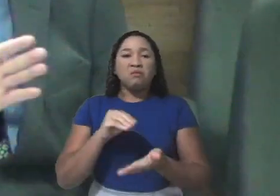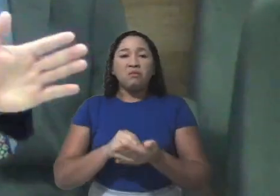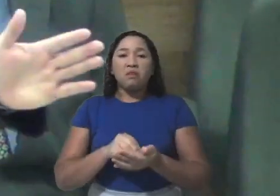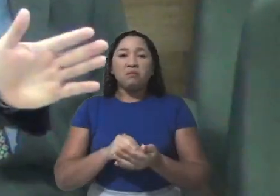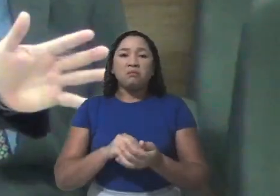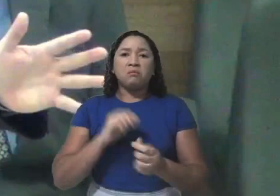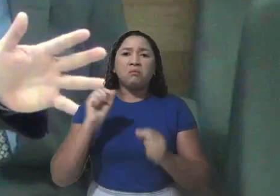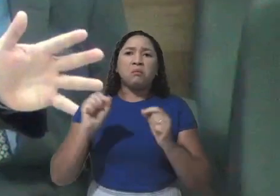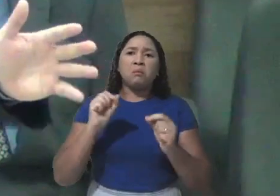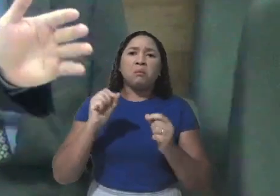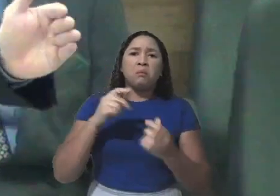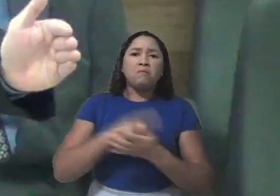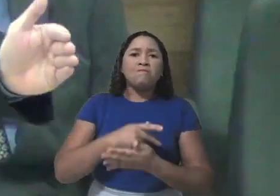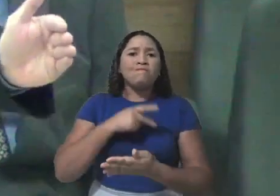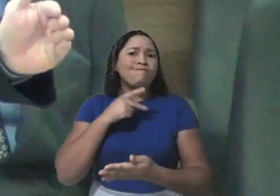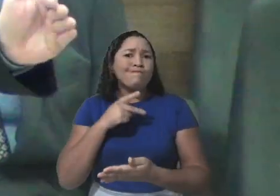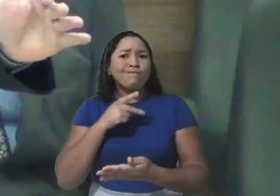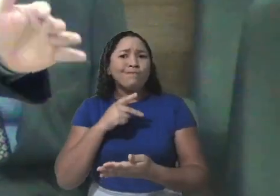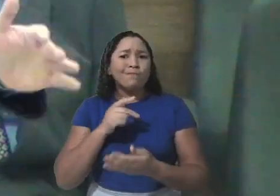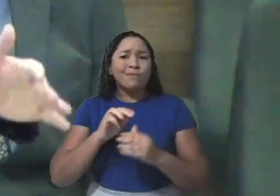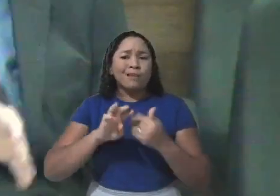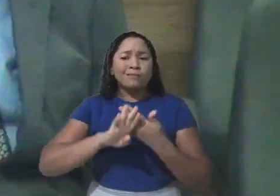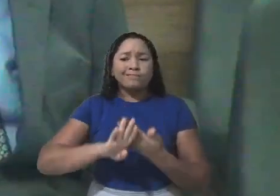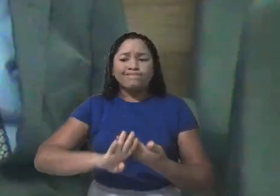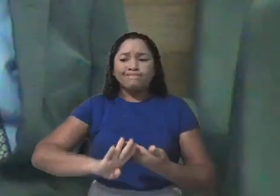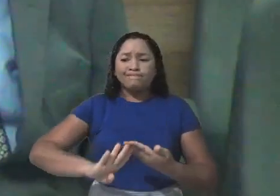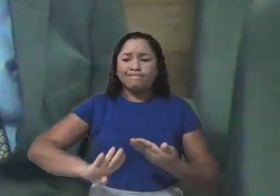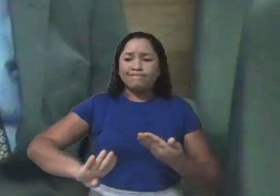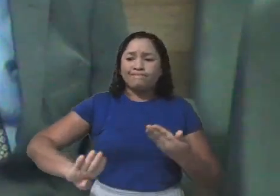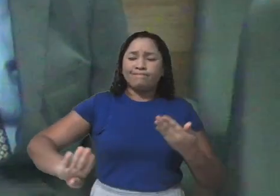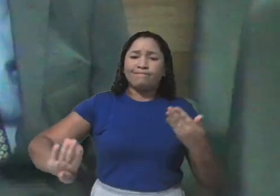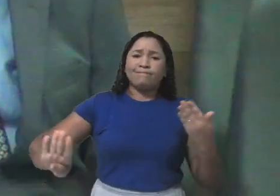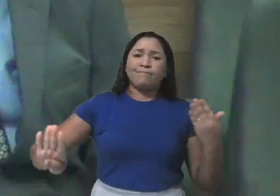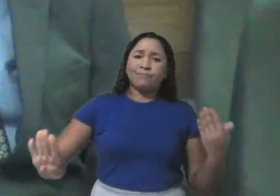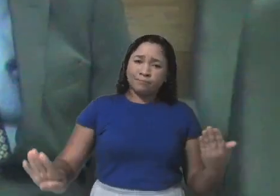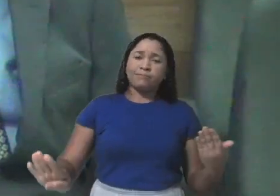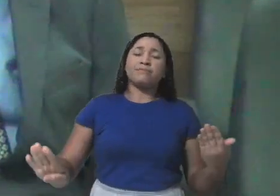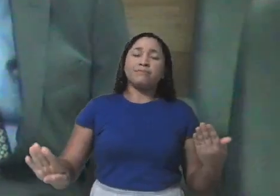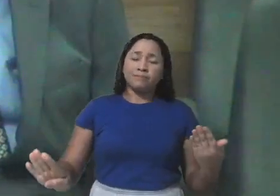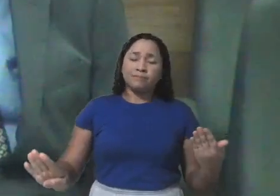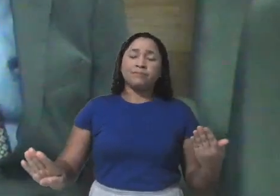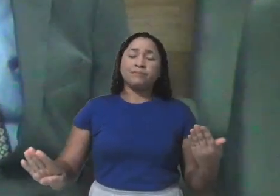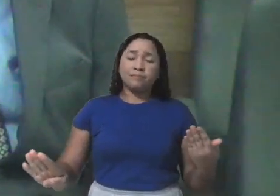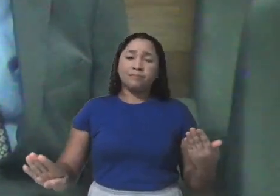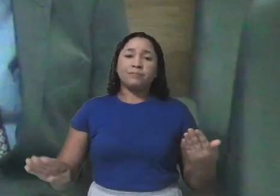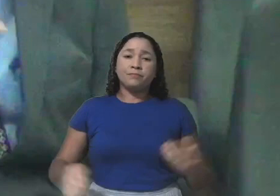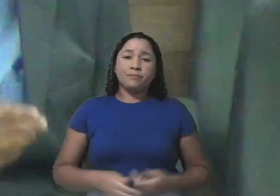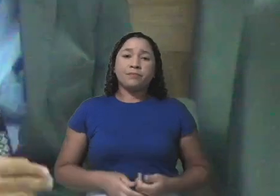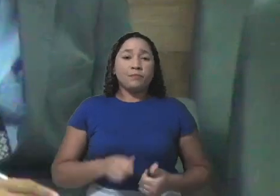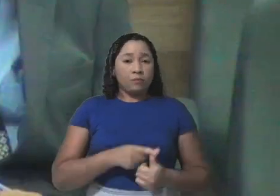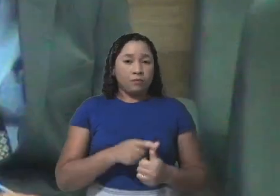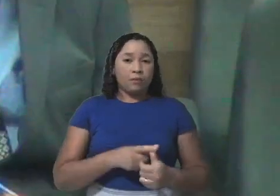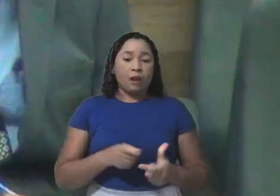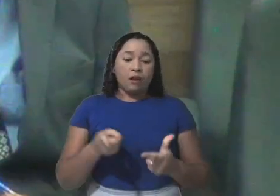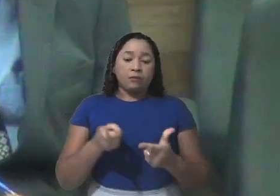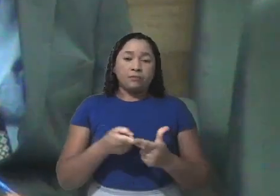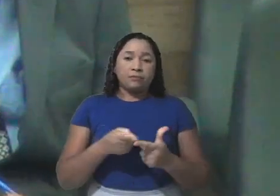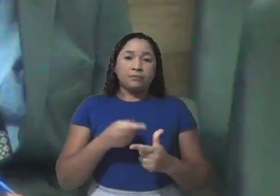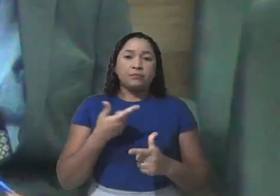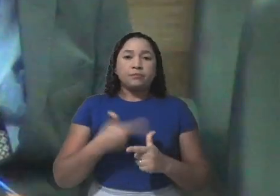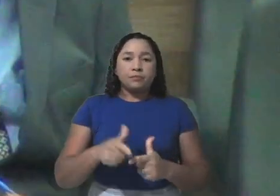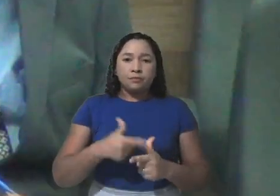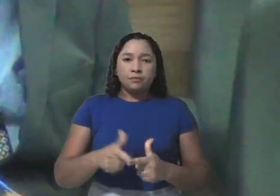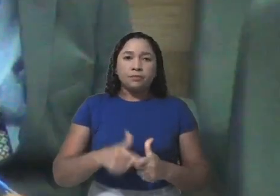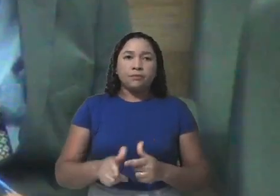divide, o que é que acontece? Se enfraquece. Segundo problema, Gálatas 2 e